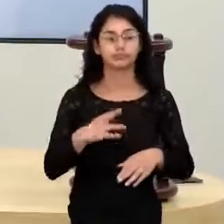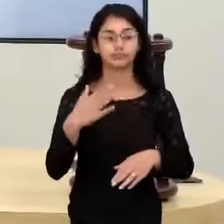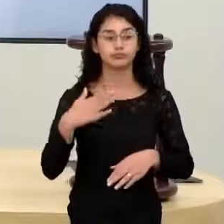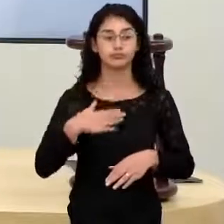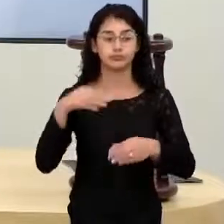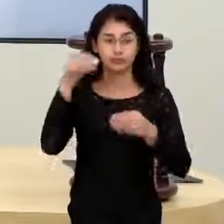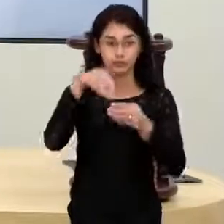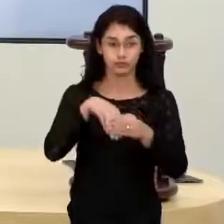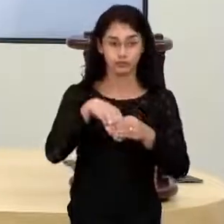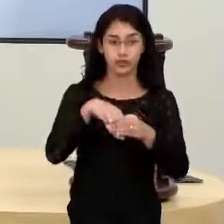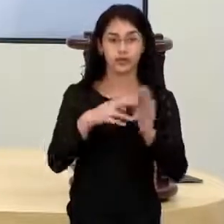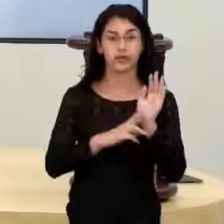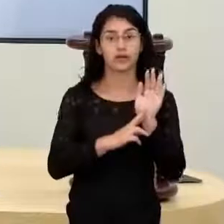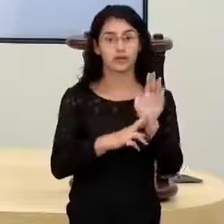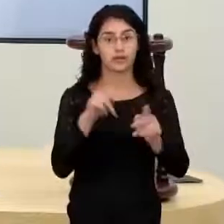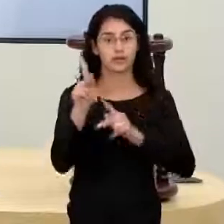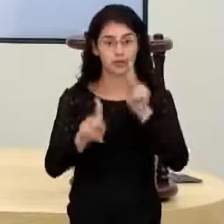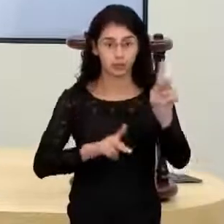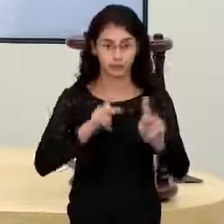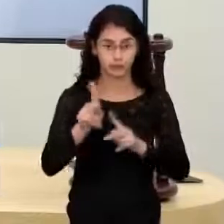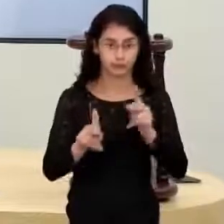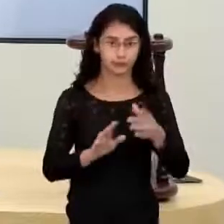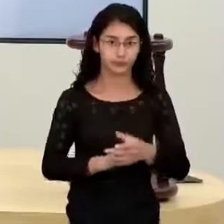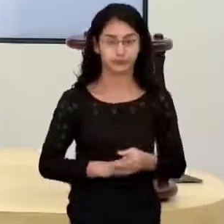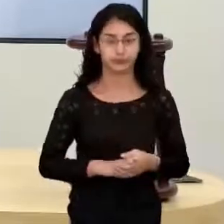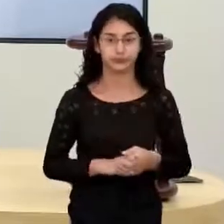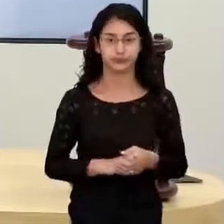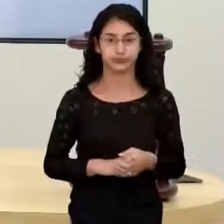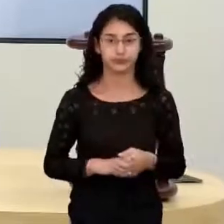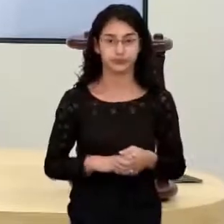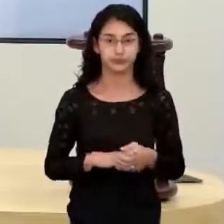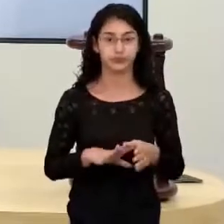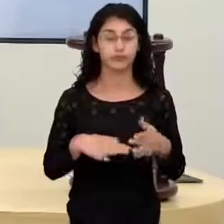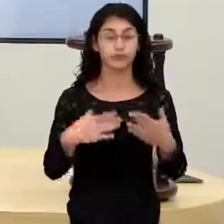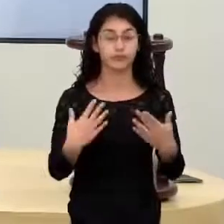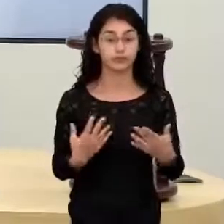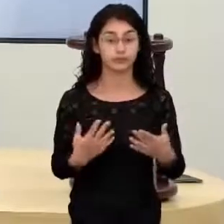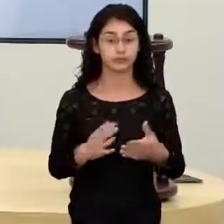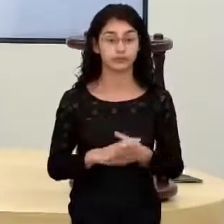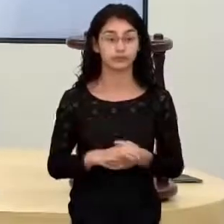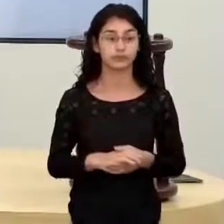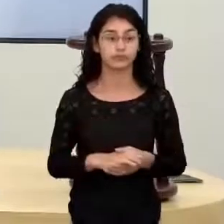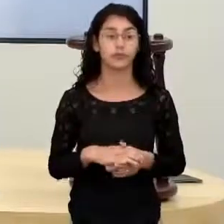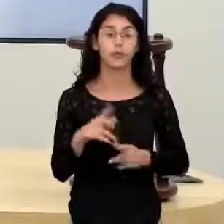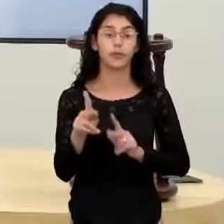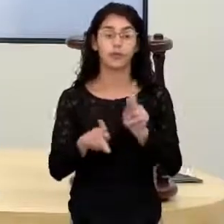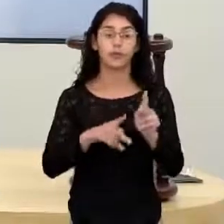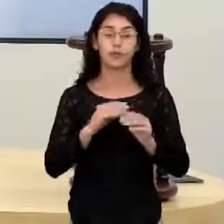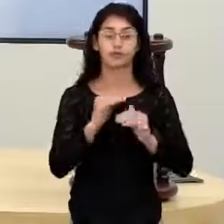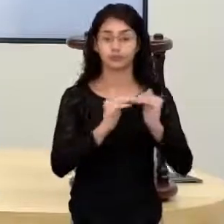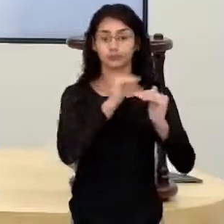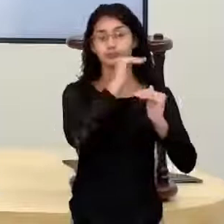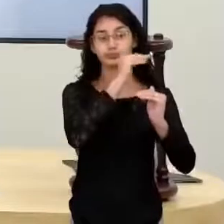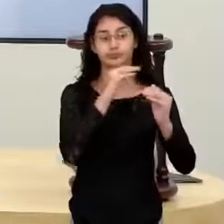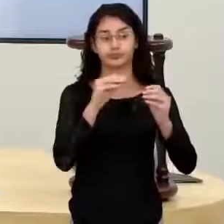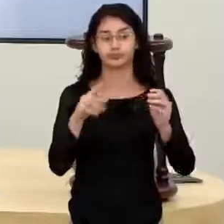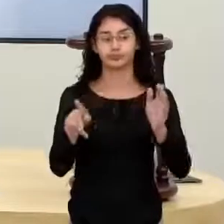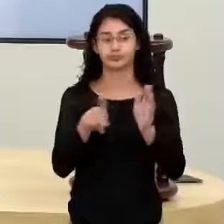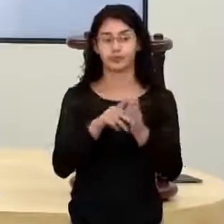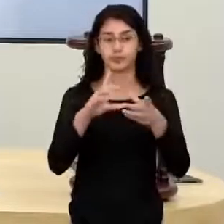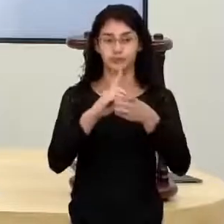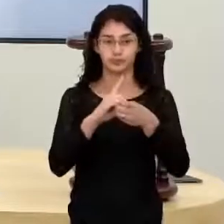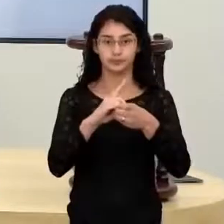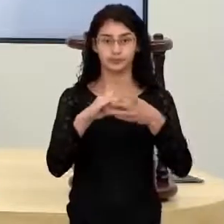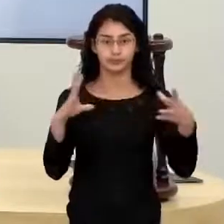o povo, a vontade do povo. E aí, porque ó, o povo é soberano, né? Na democracia. E